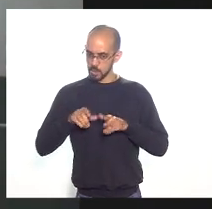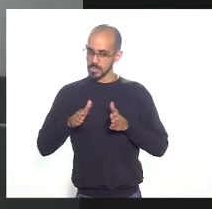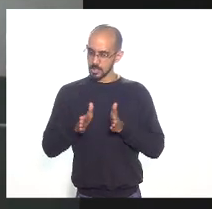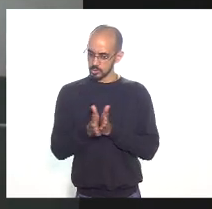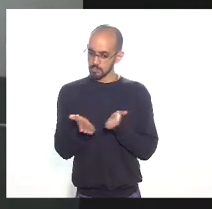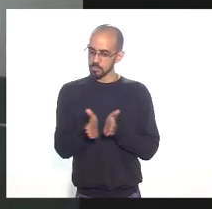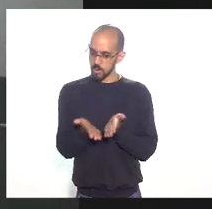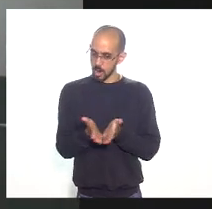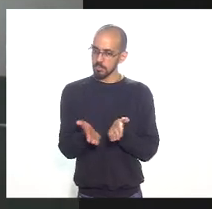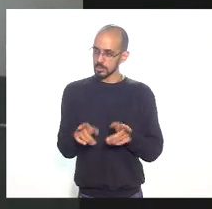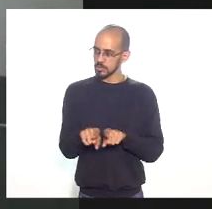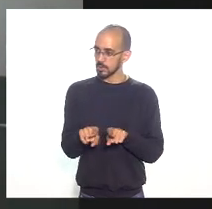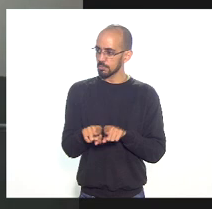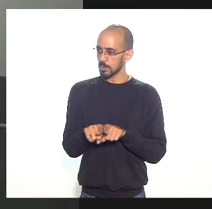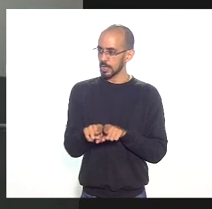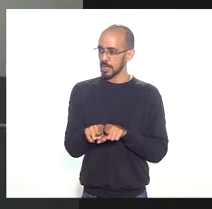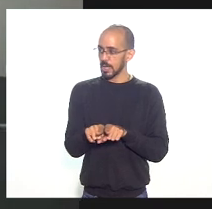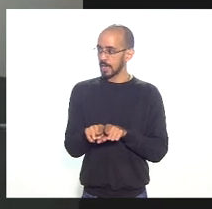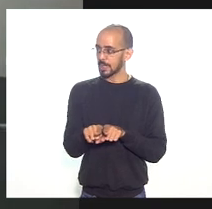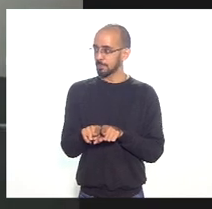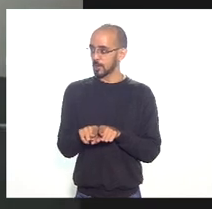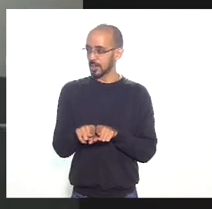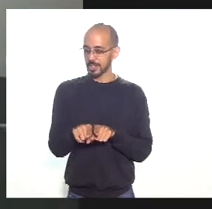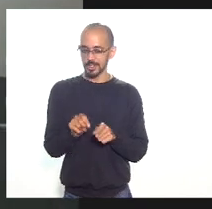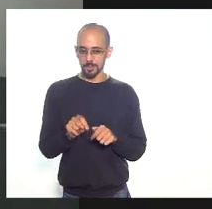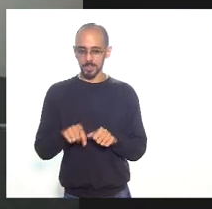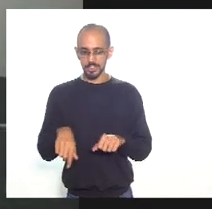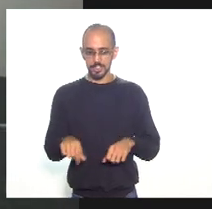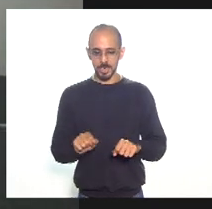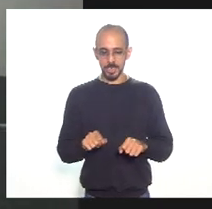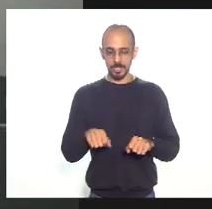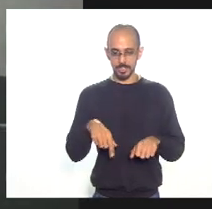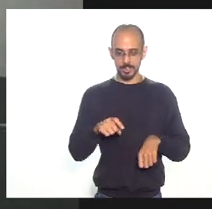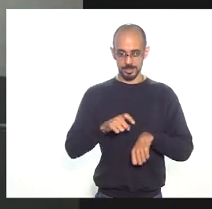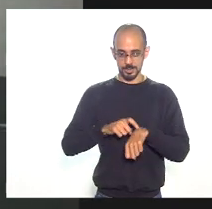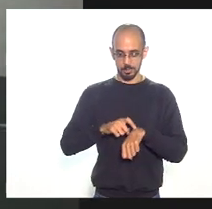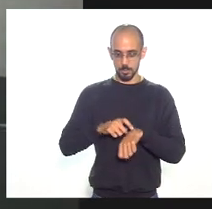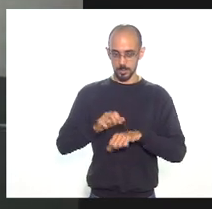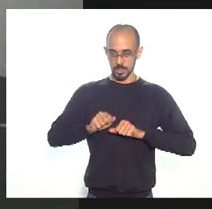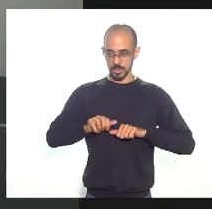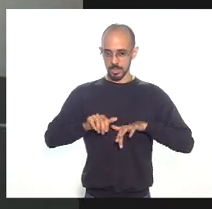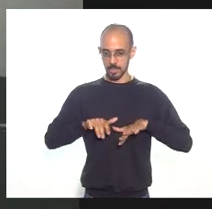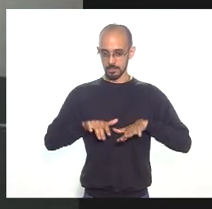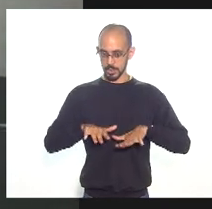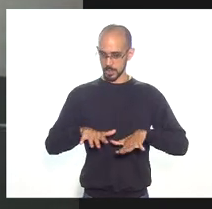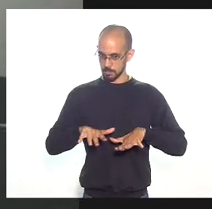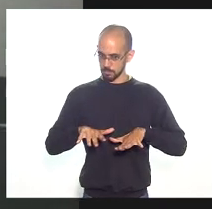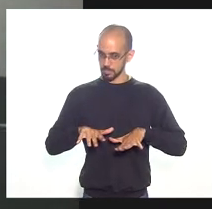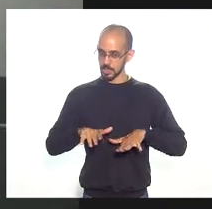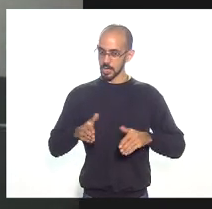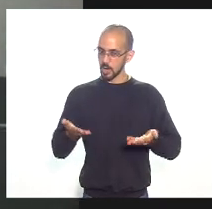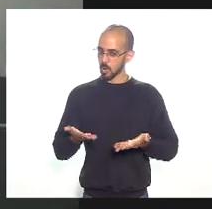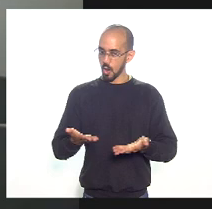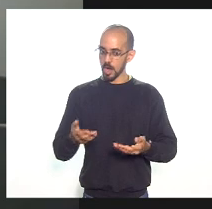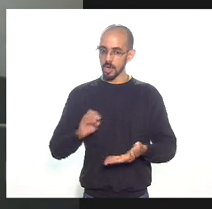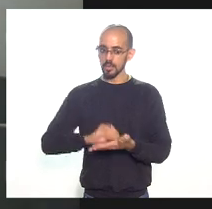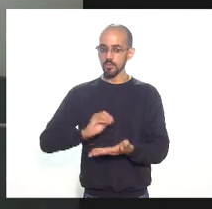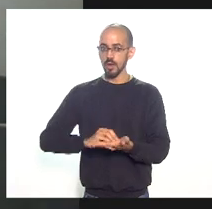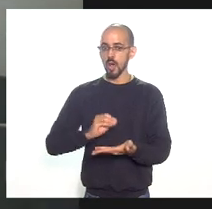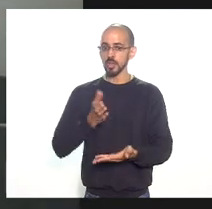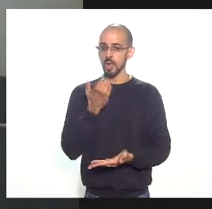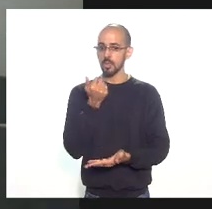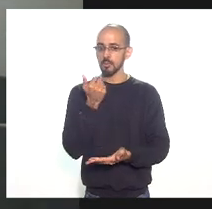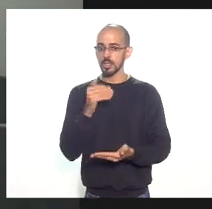Senhor presidente, a gente está vivendo um momento de pandemia, onde as pessoas não têm o que comer, não têm onde morar,